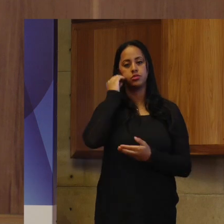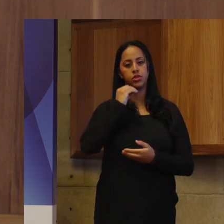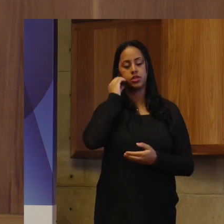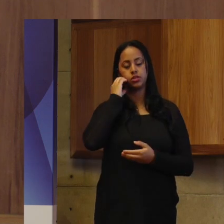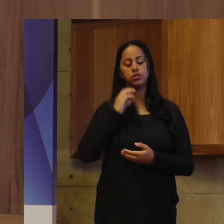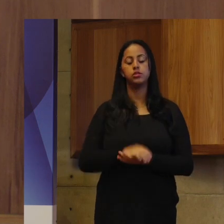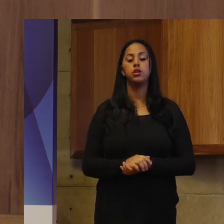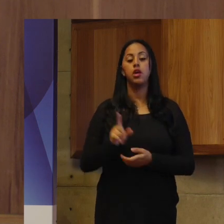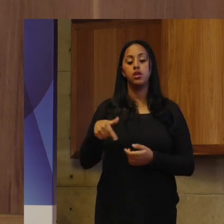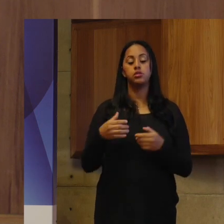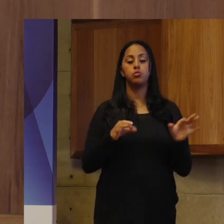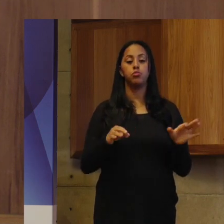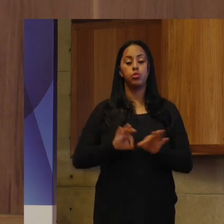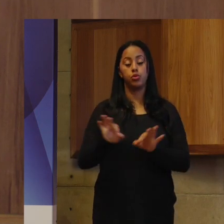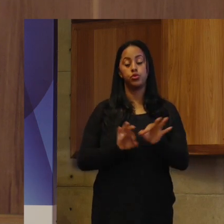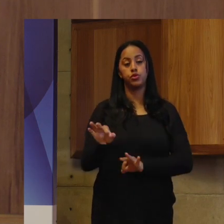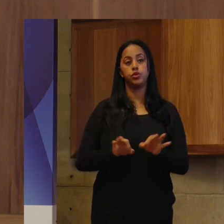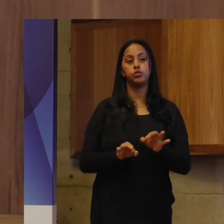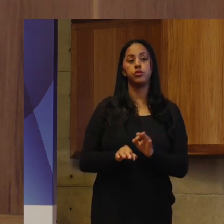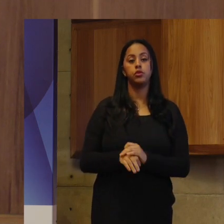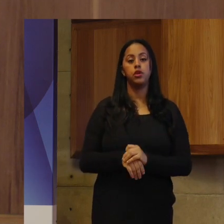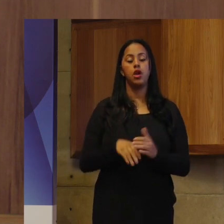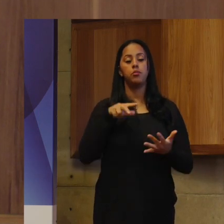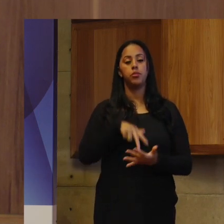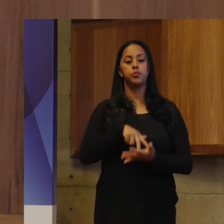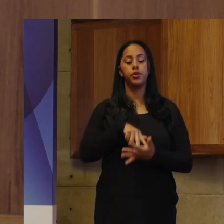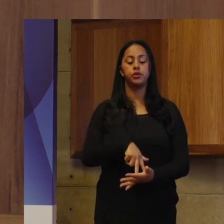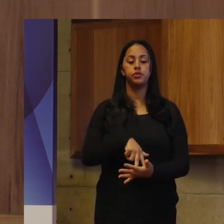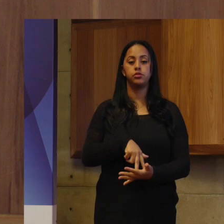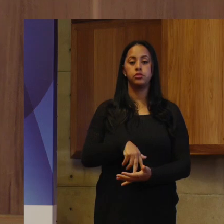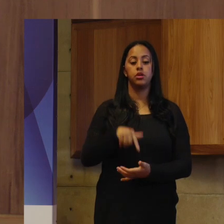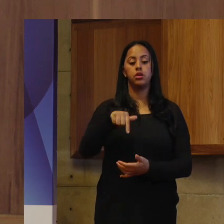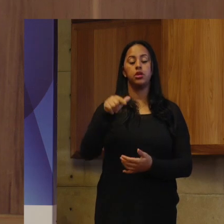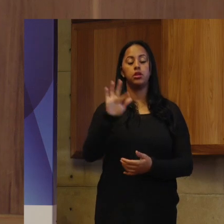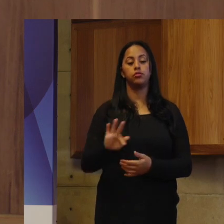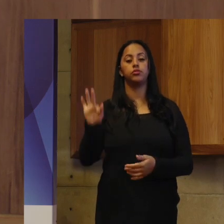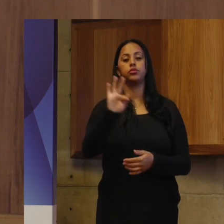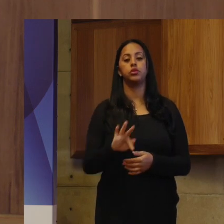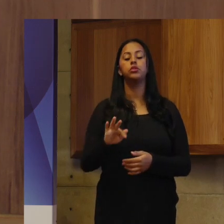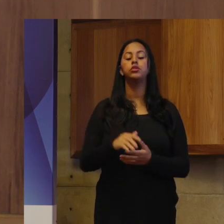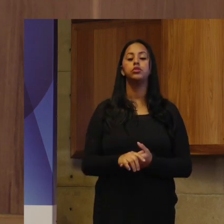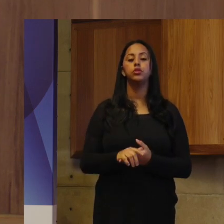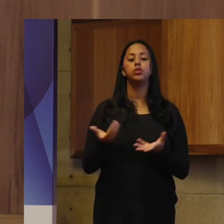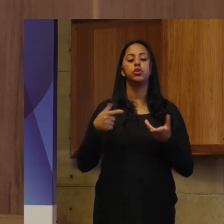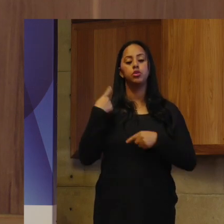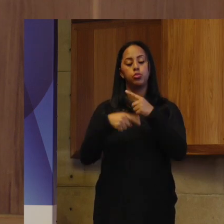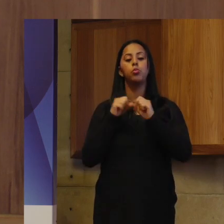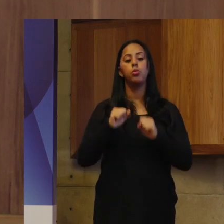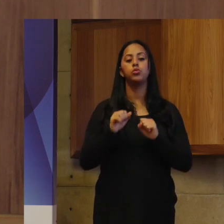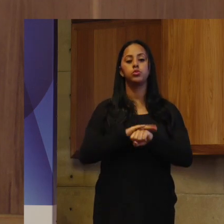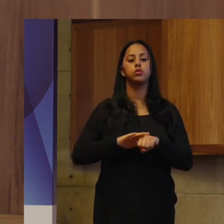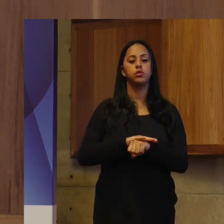científica. Esse projeto vai se tornar um projeto permanente aqui na universidade, e nós depois podemos conversar um pouco